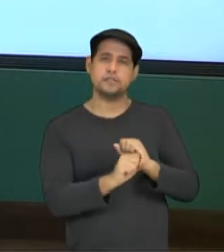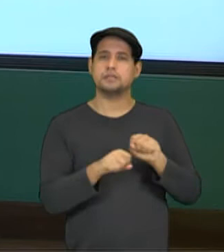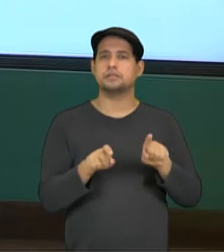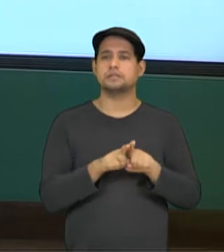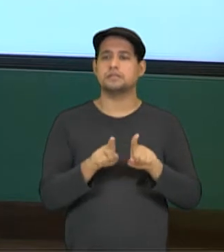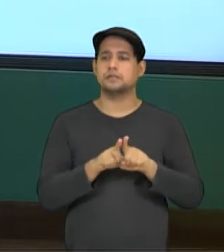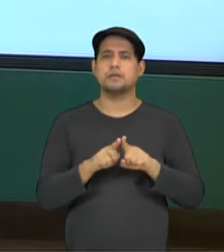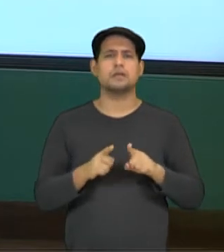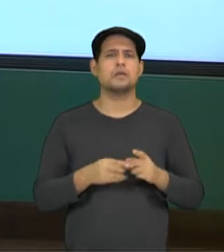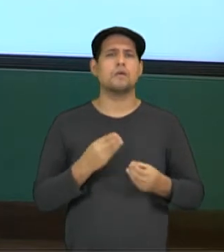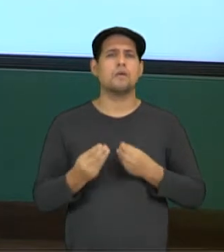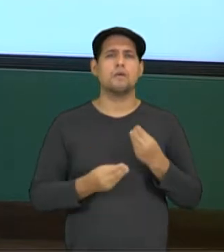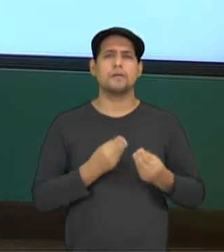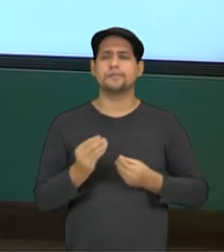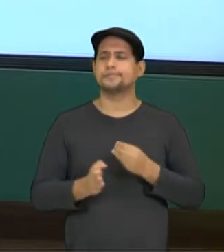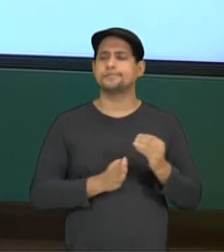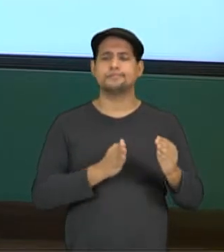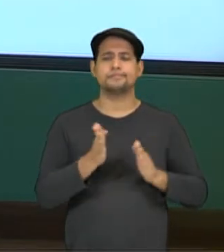nós